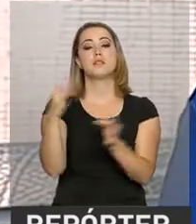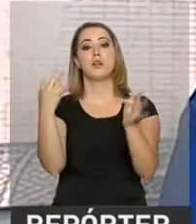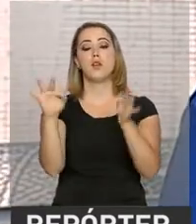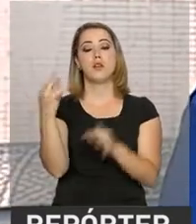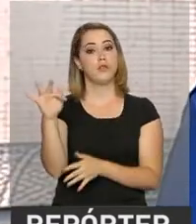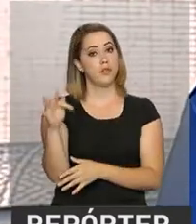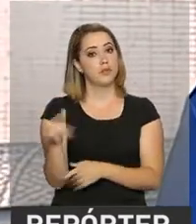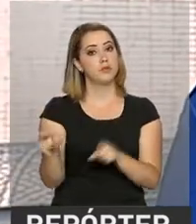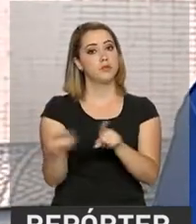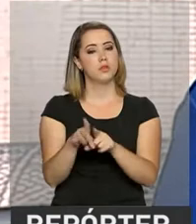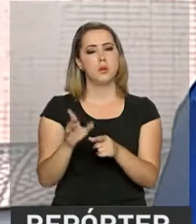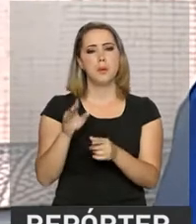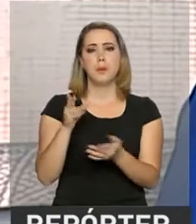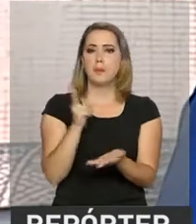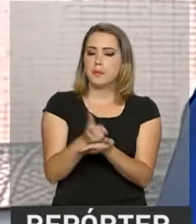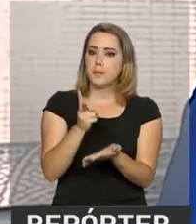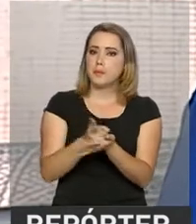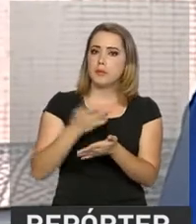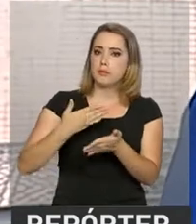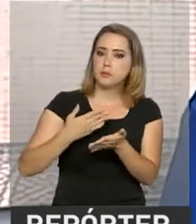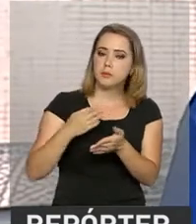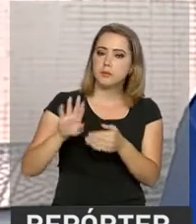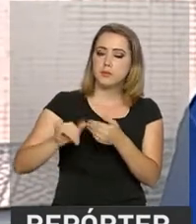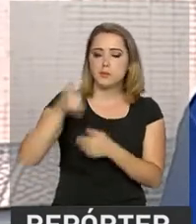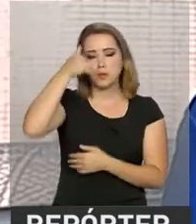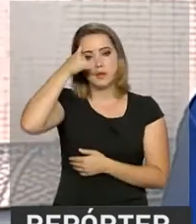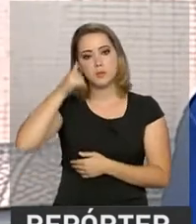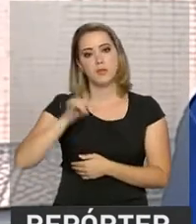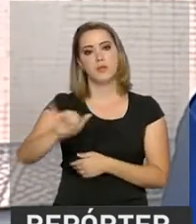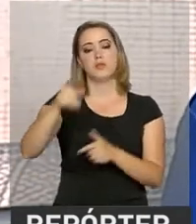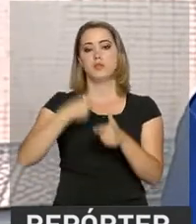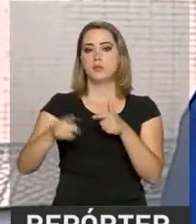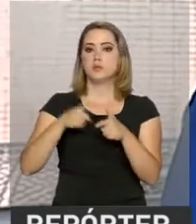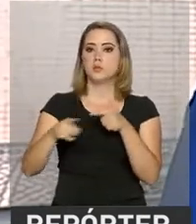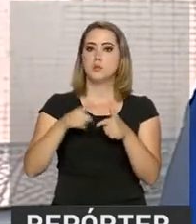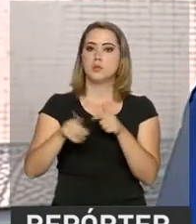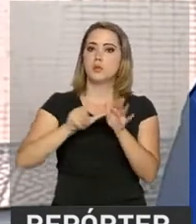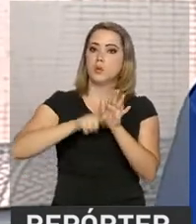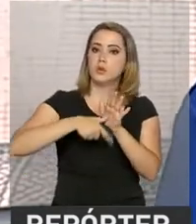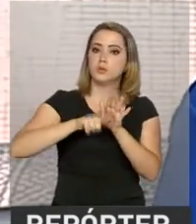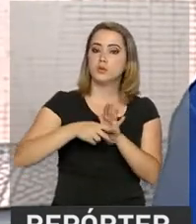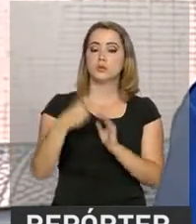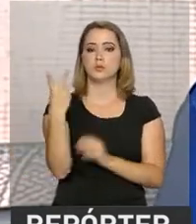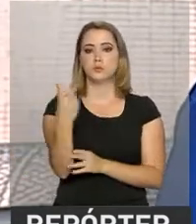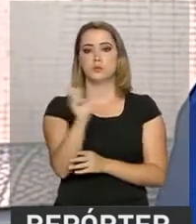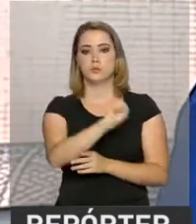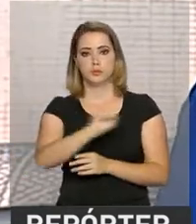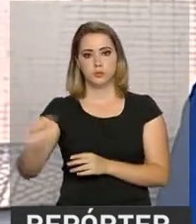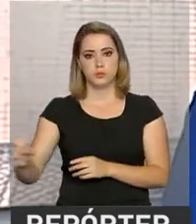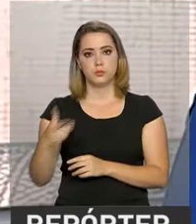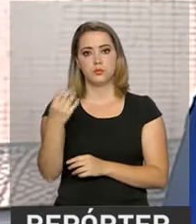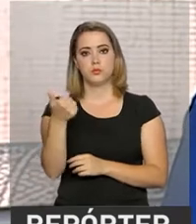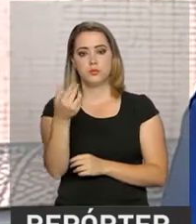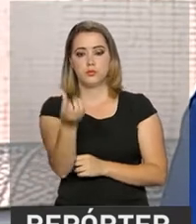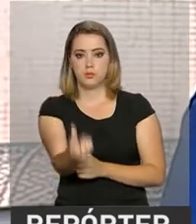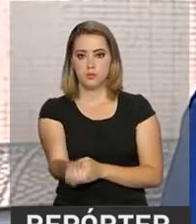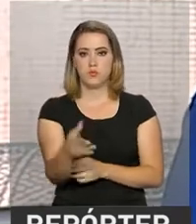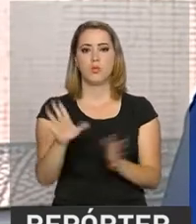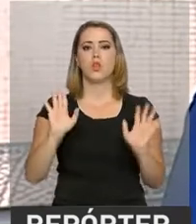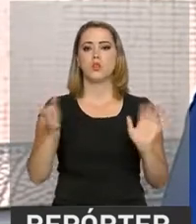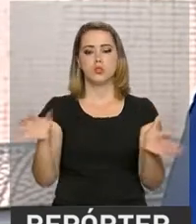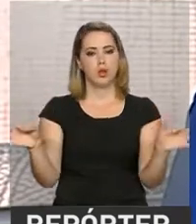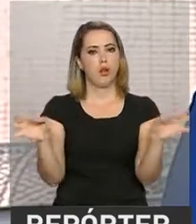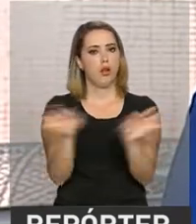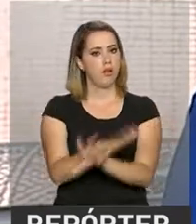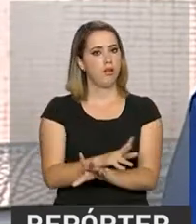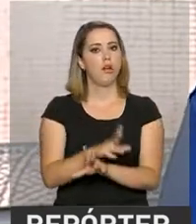tendo evitado problemas com o orçamento e atrasos na renovação dos contratos no segundo semestre de 2016, o FIES encerrou o